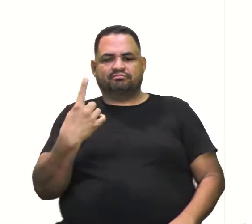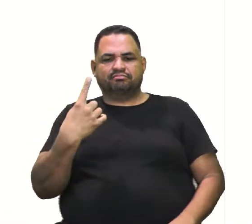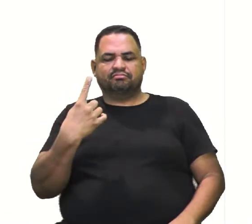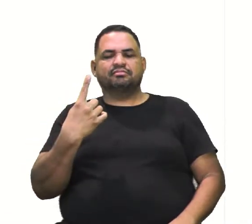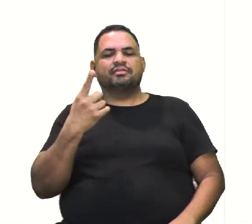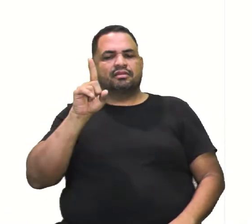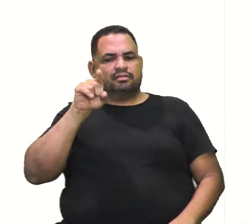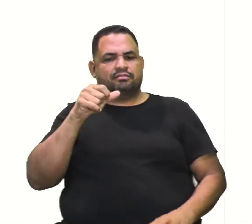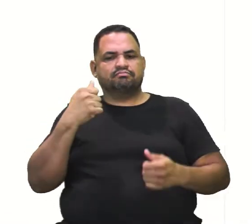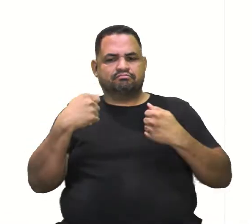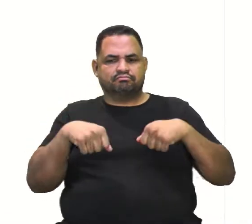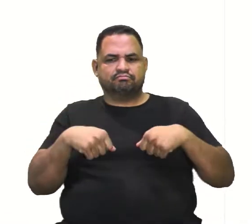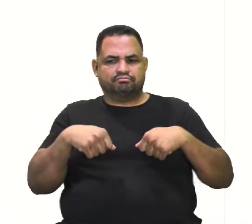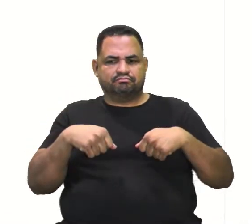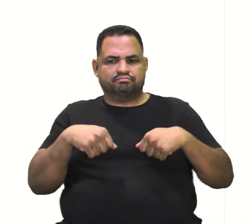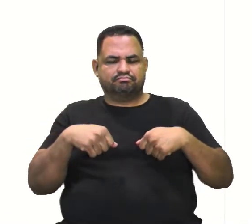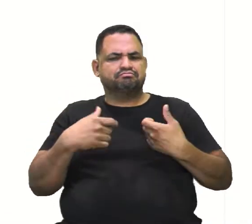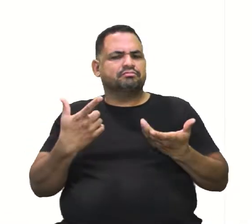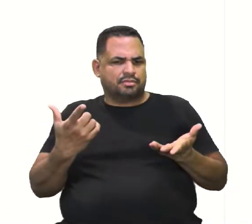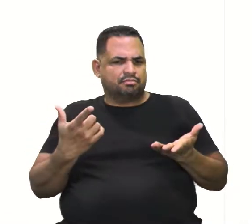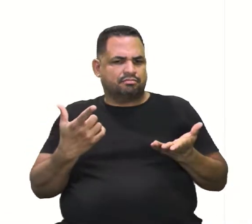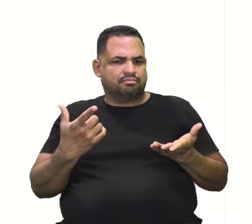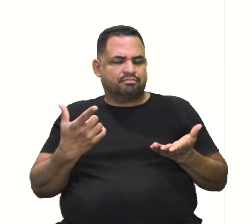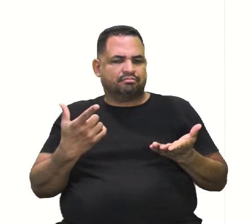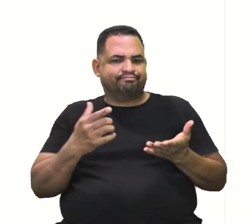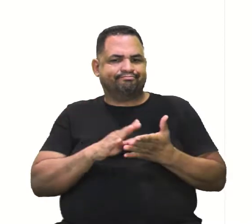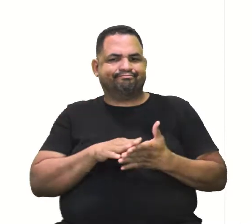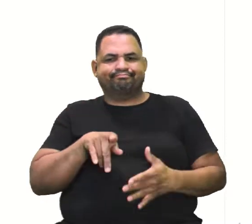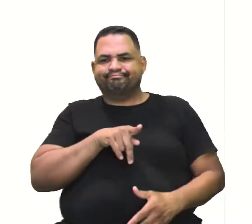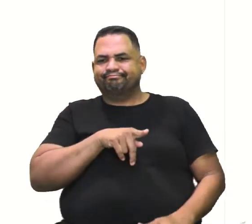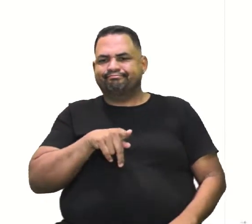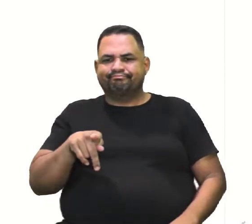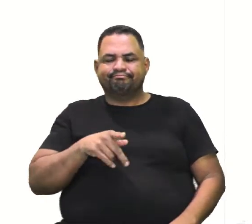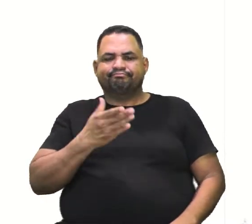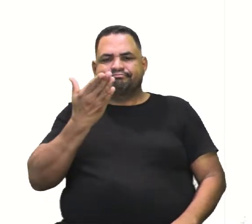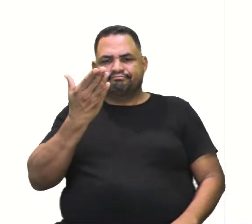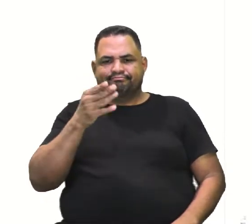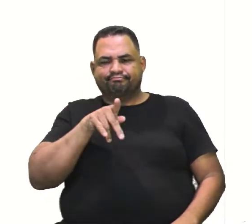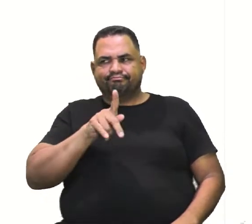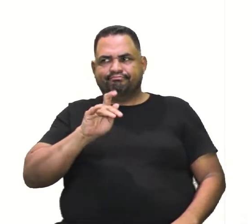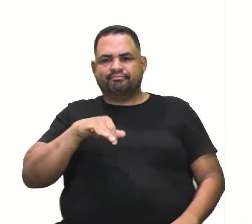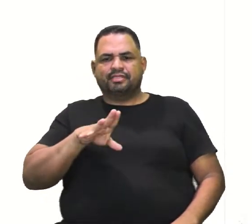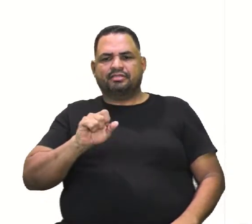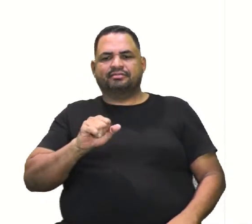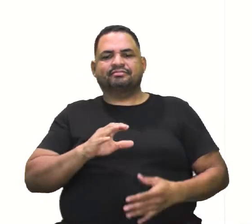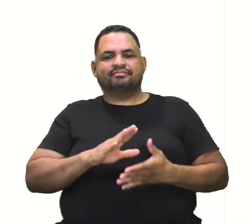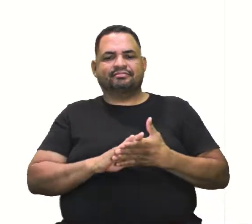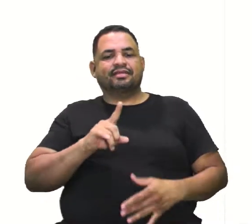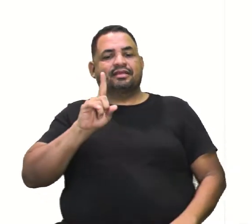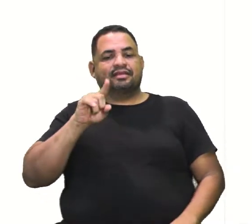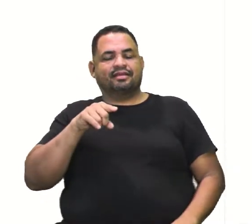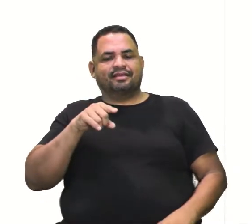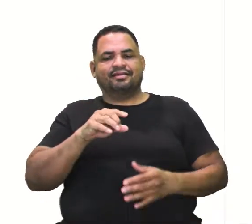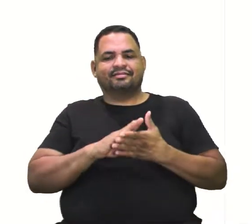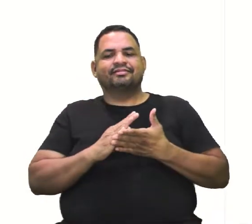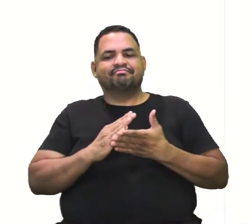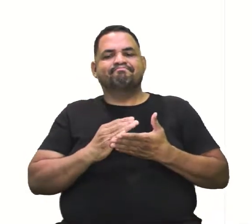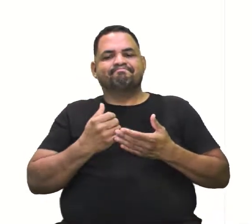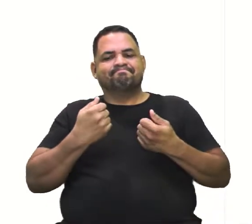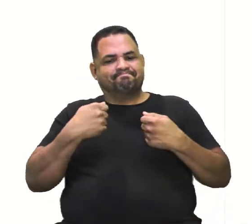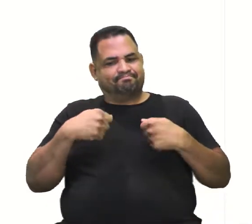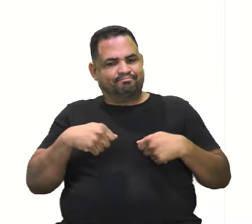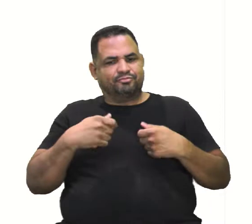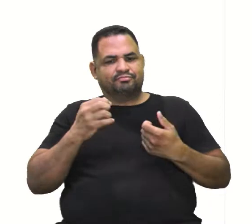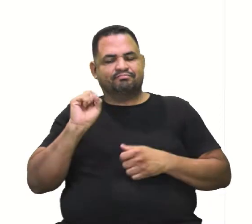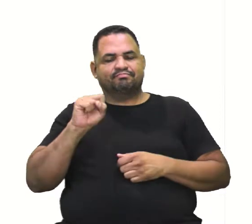é possível? Será que é possível, professor Maurício? Bom, é complexo. É complexo, mas é